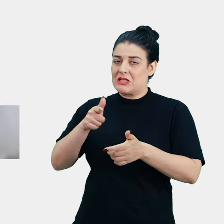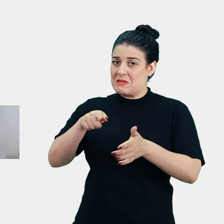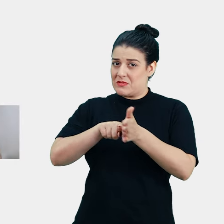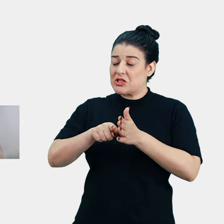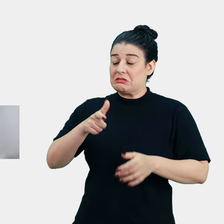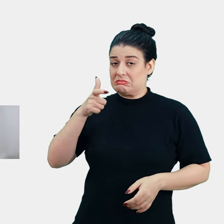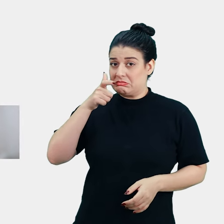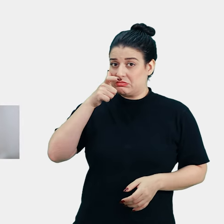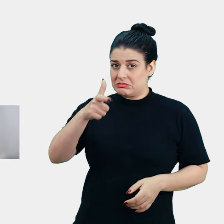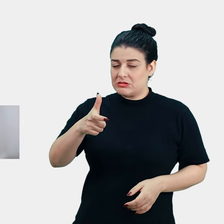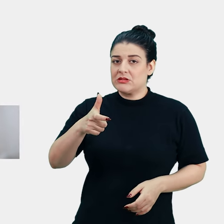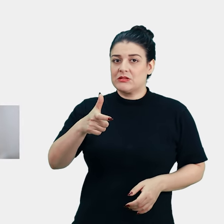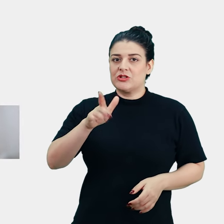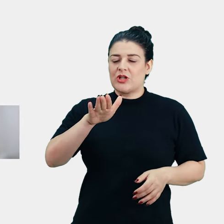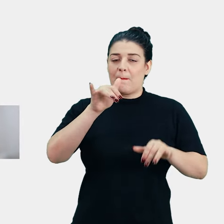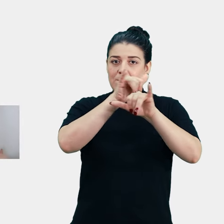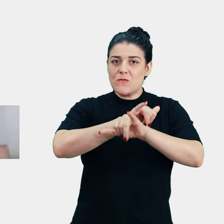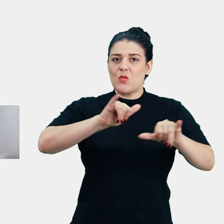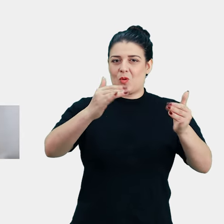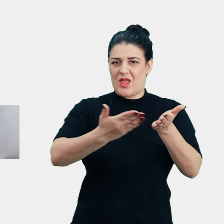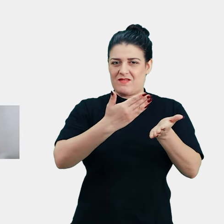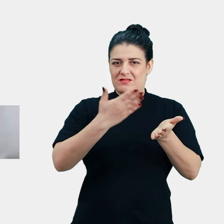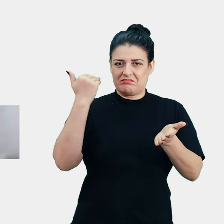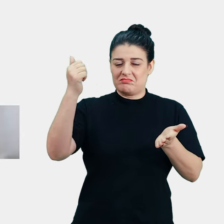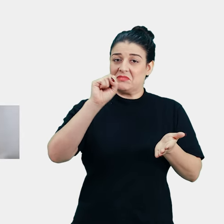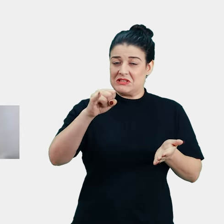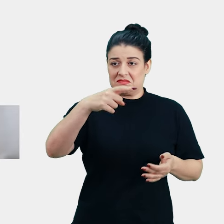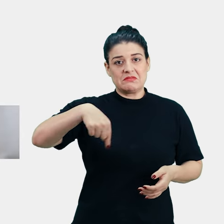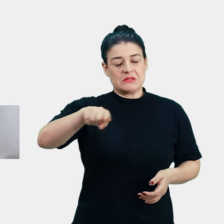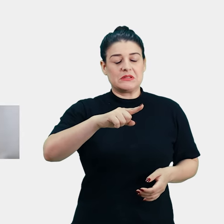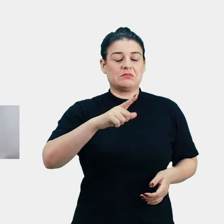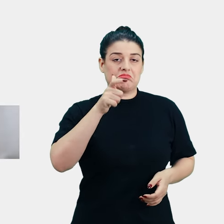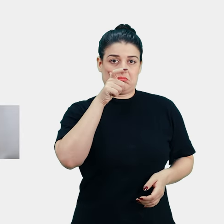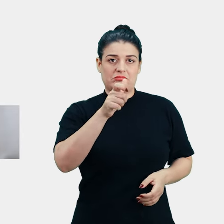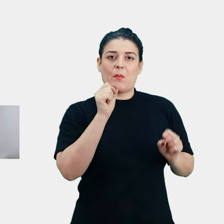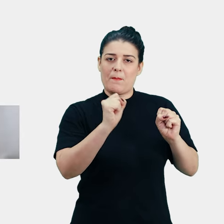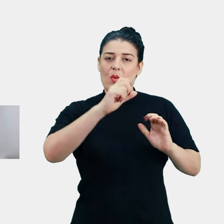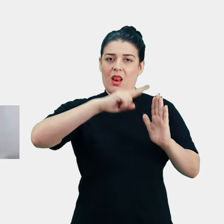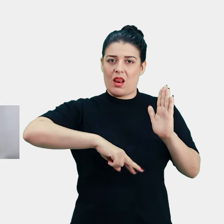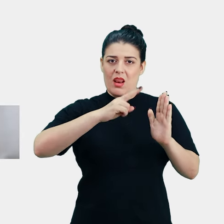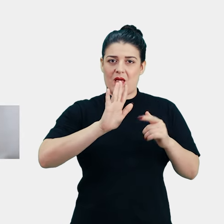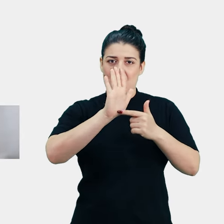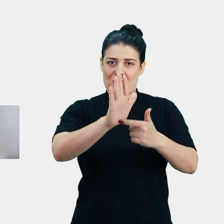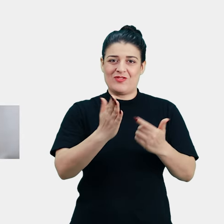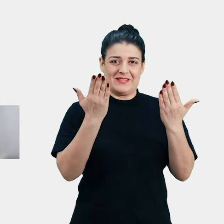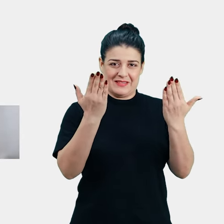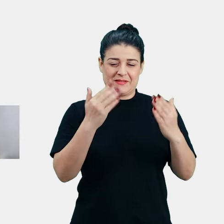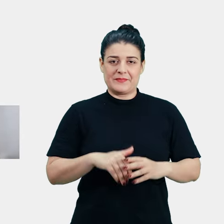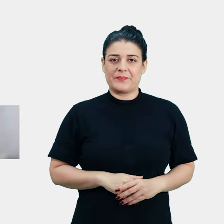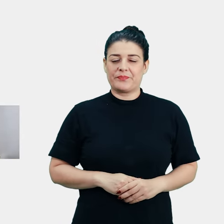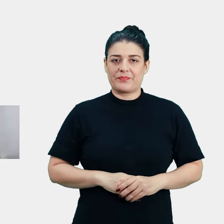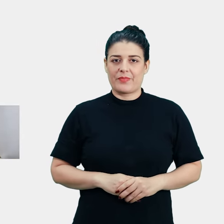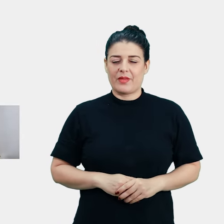Foi publicado na Nature Biotechnology. Quem tiver interesse, tá, em realizar a leitura.